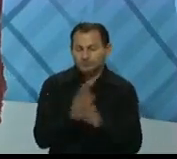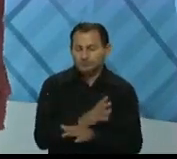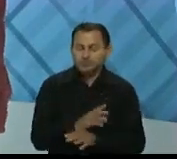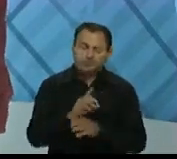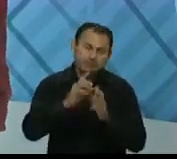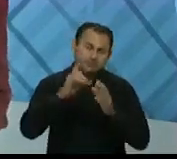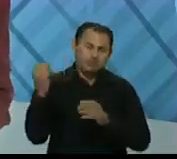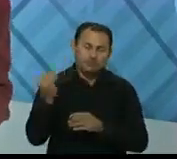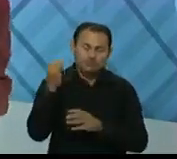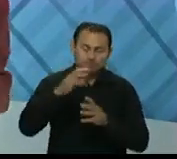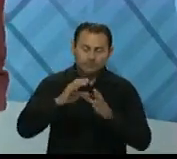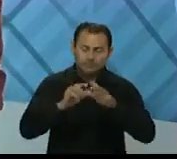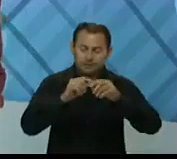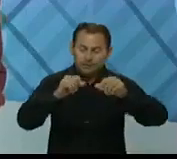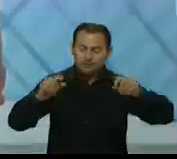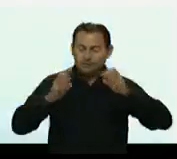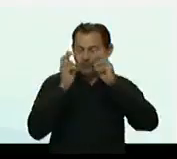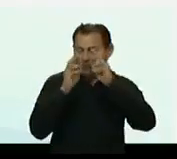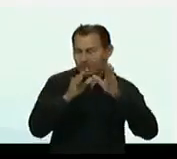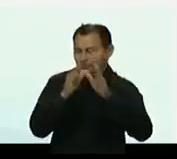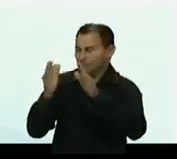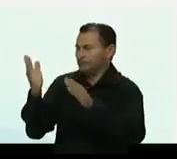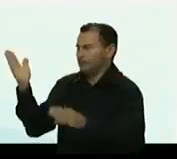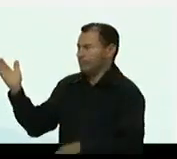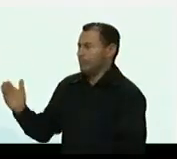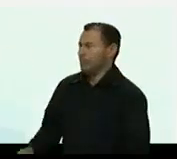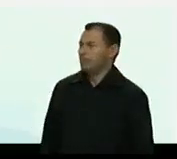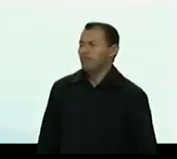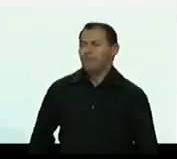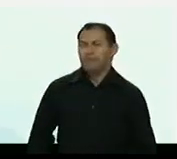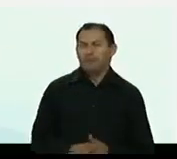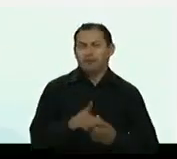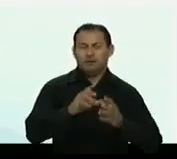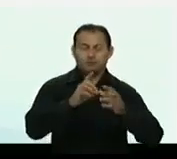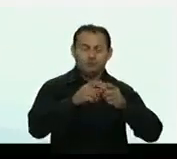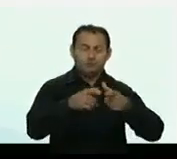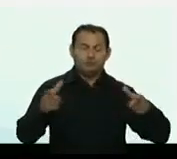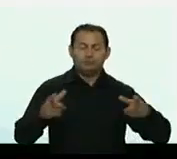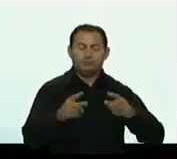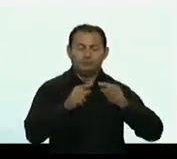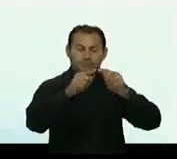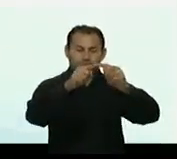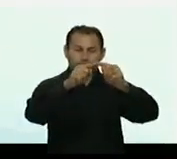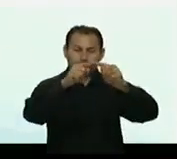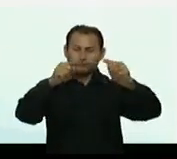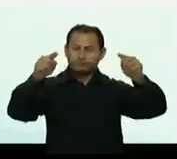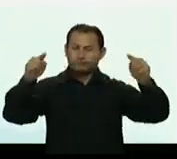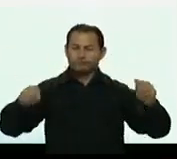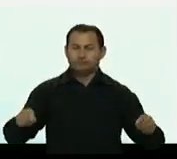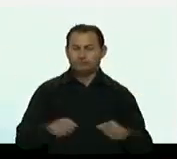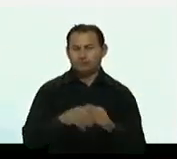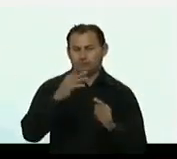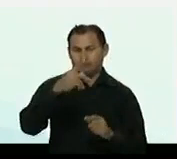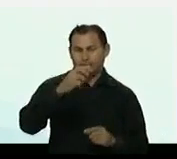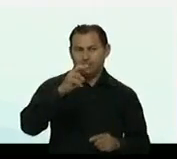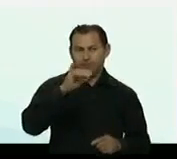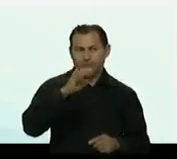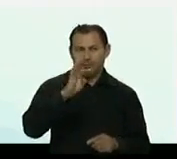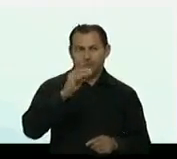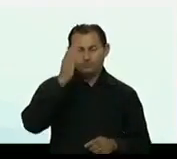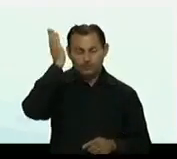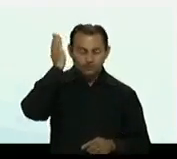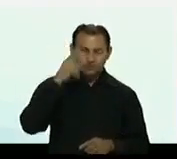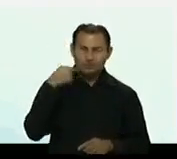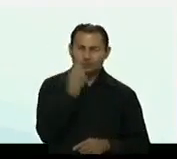as dimensões do terreno. Acompanhe. Então, as dimensões do retângulo, nós sabemos o perímetro e nós queremos uma